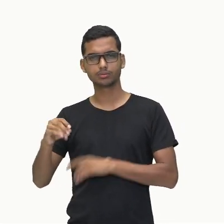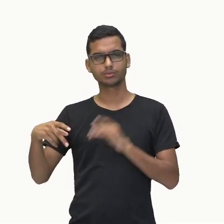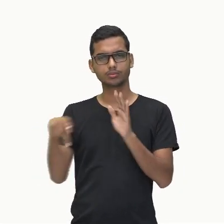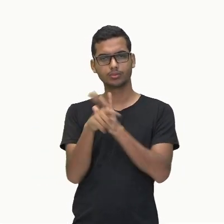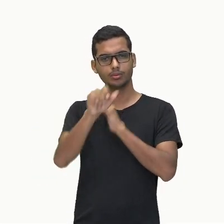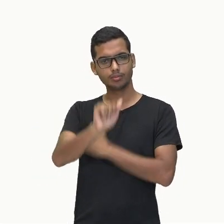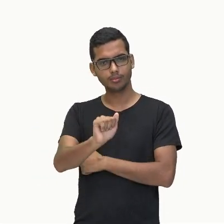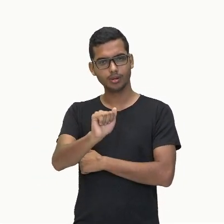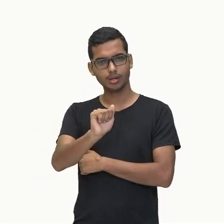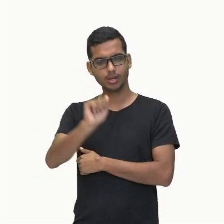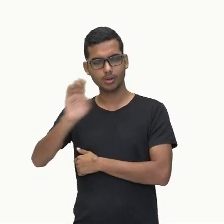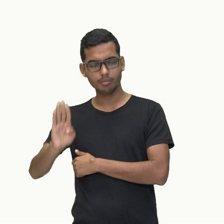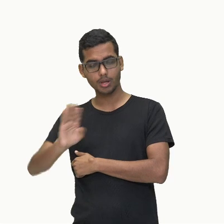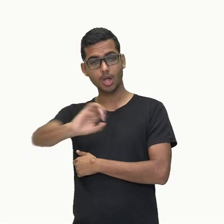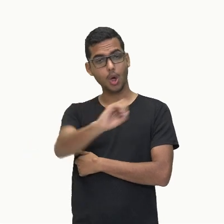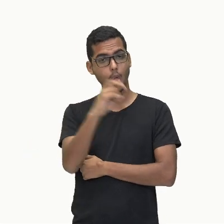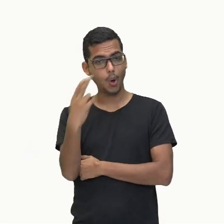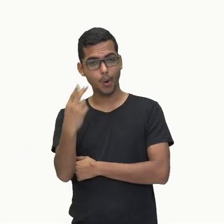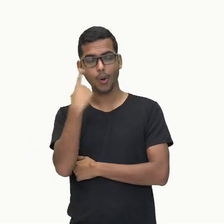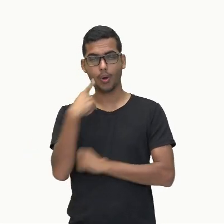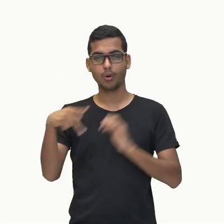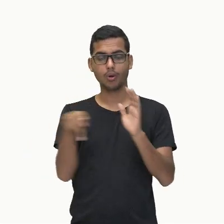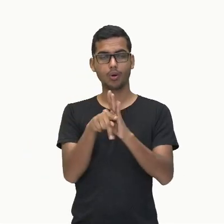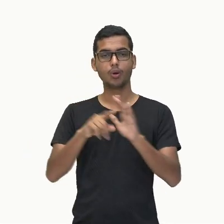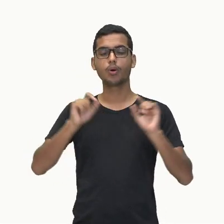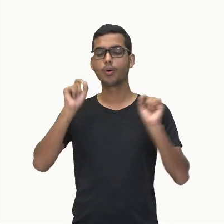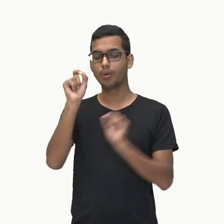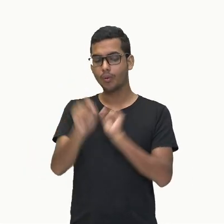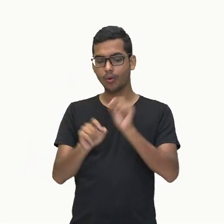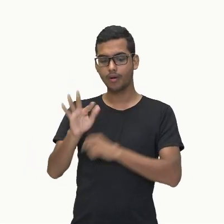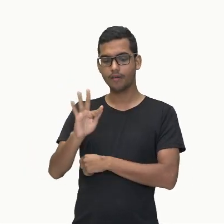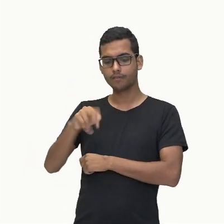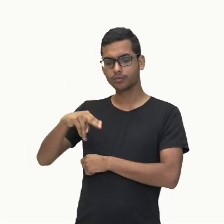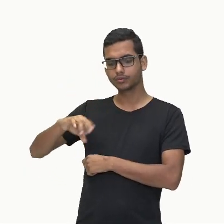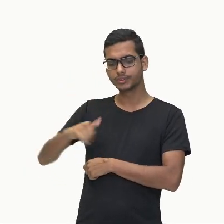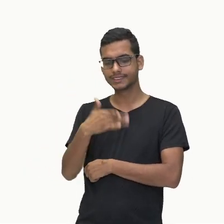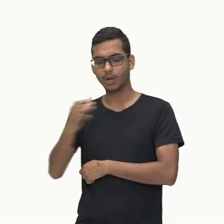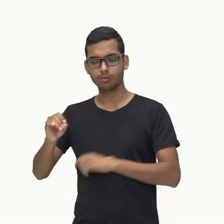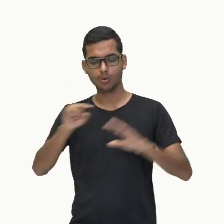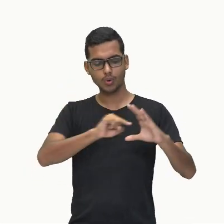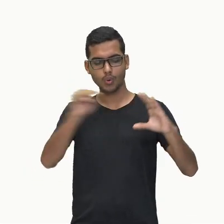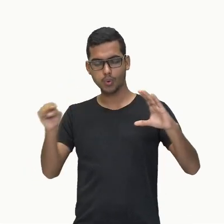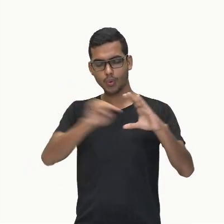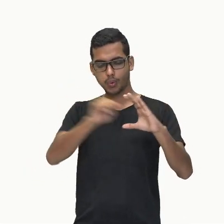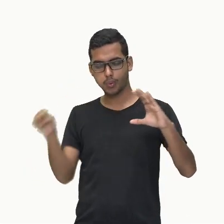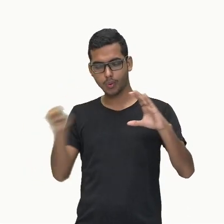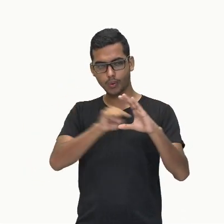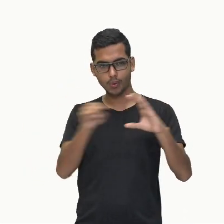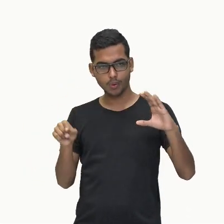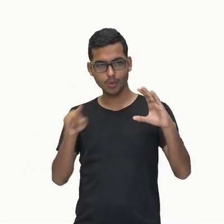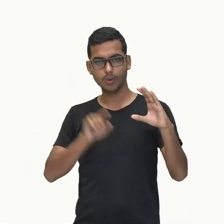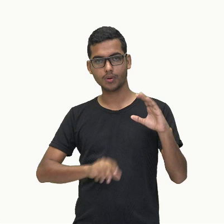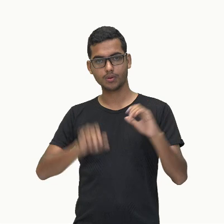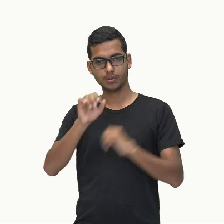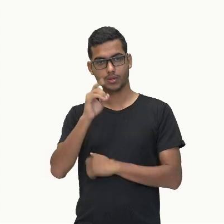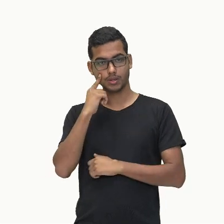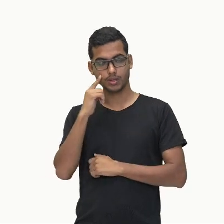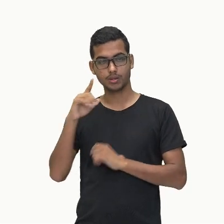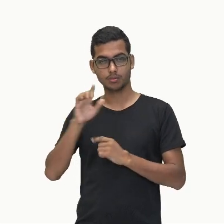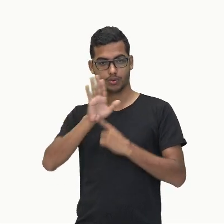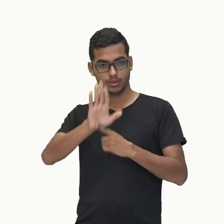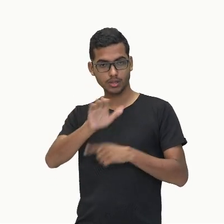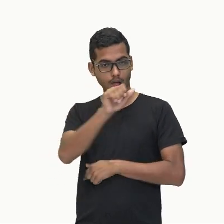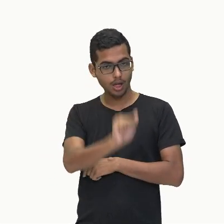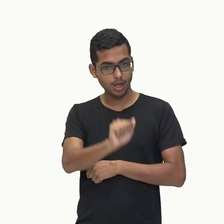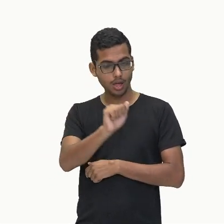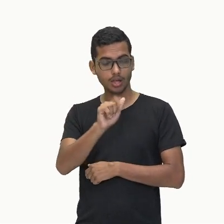ou função definida em A com imagens em B. Então, analisando